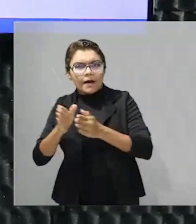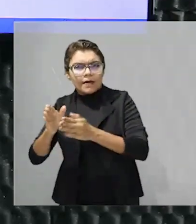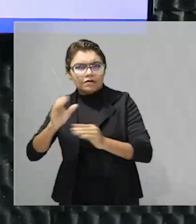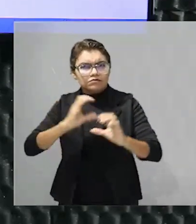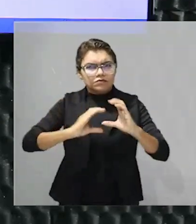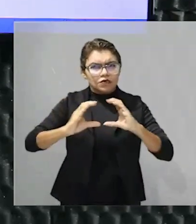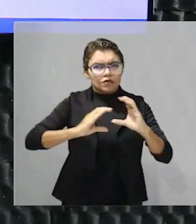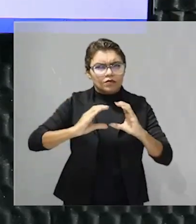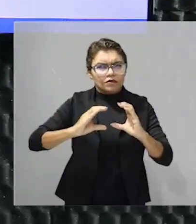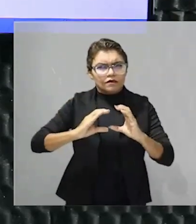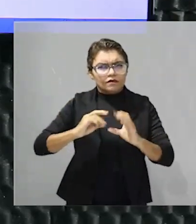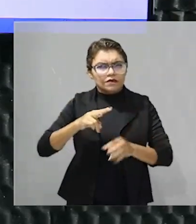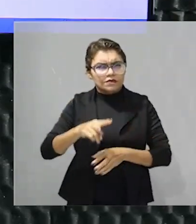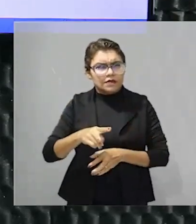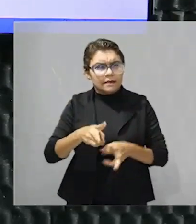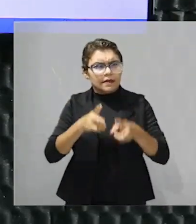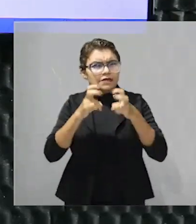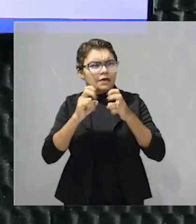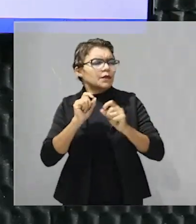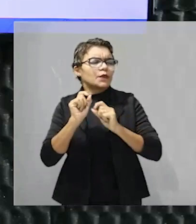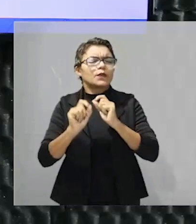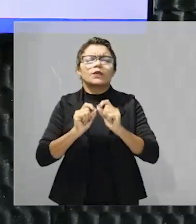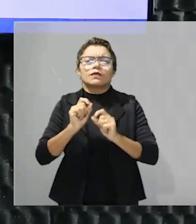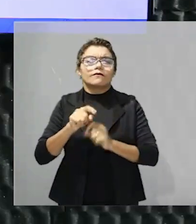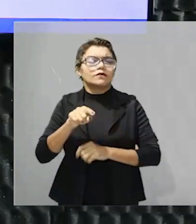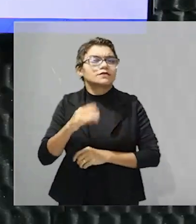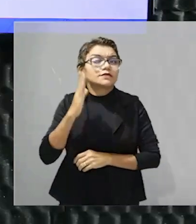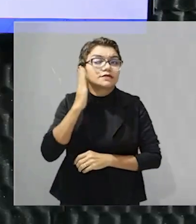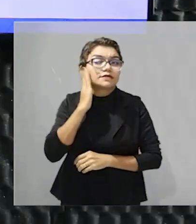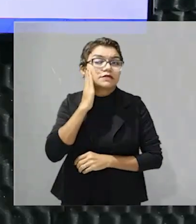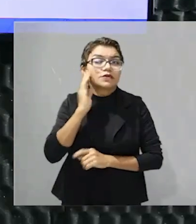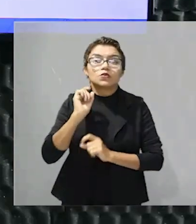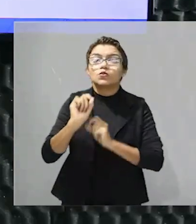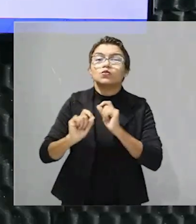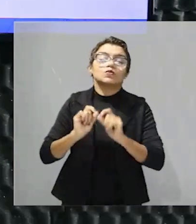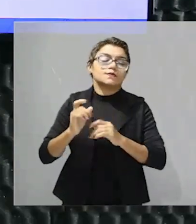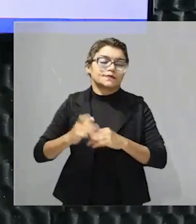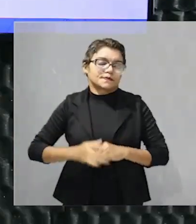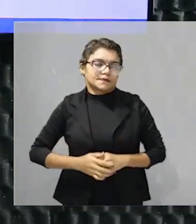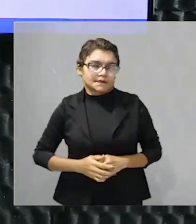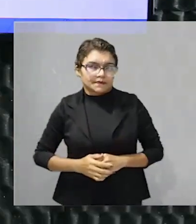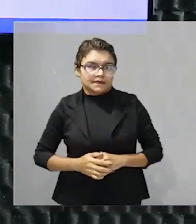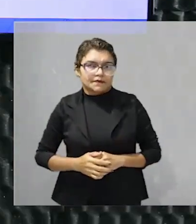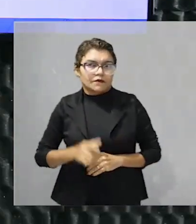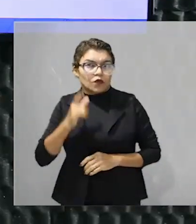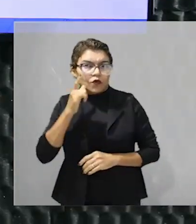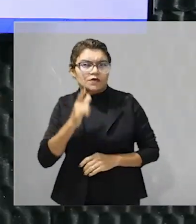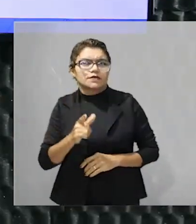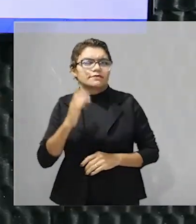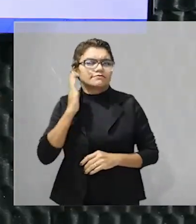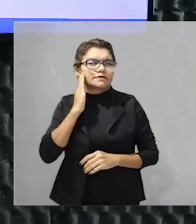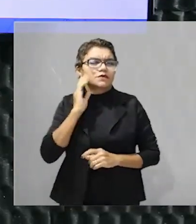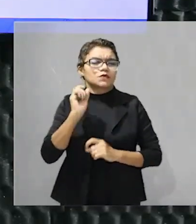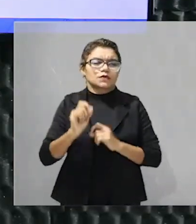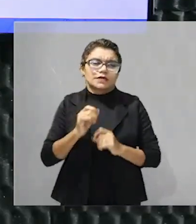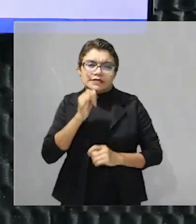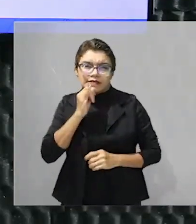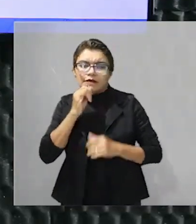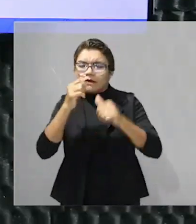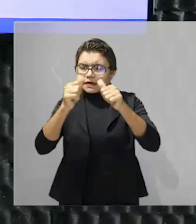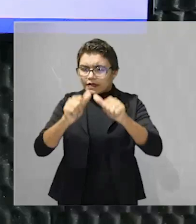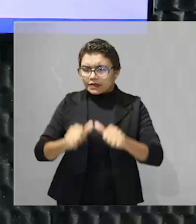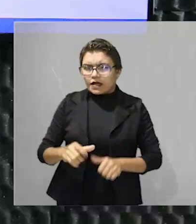o que você entende dela? O que você consegue deduzir dela? Tá? Então, vamos analisar. Você tem aqui um